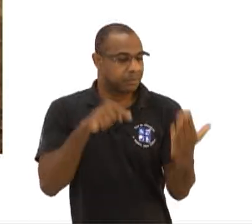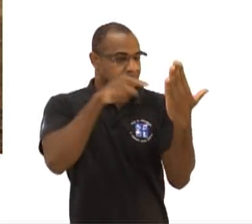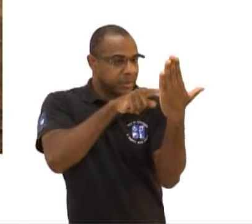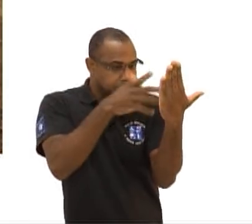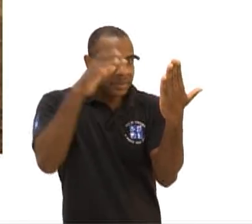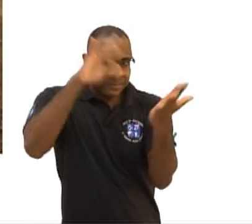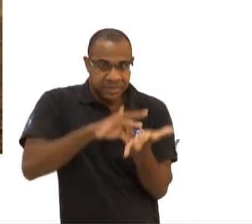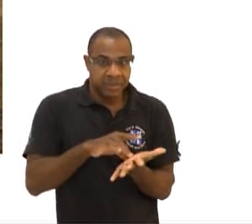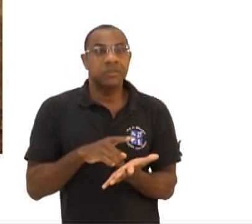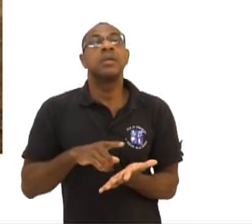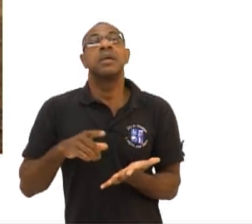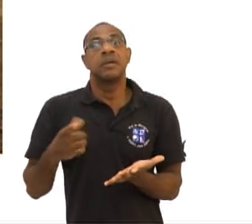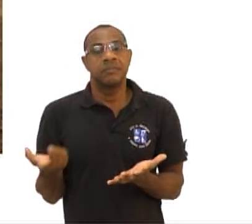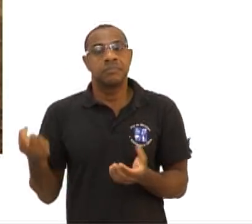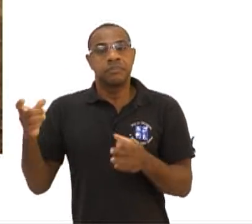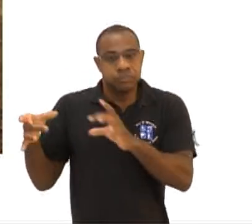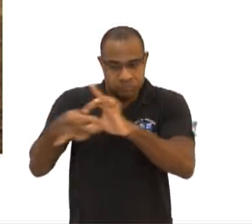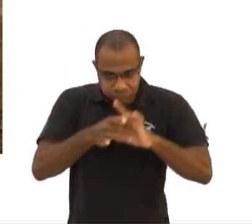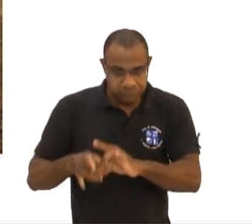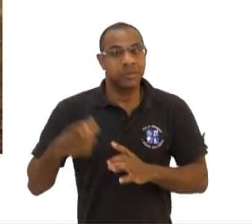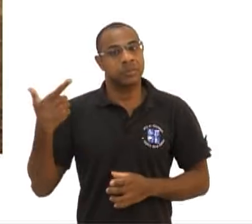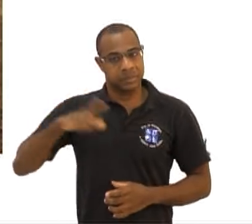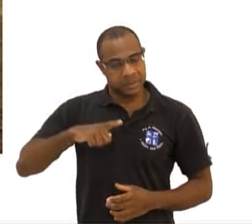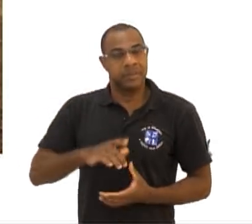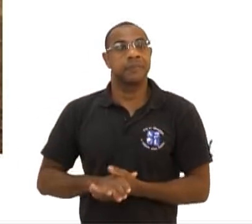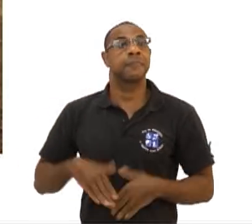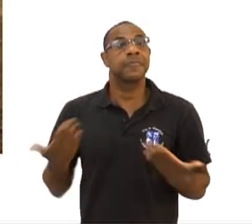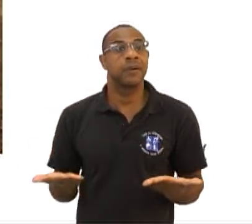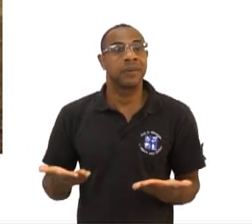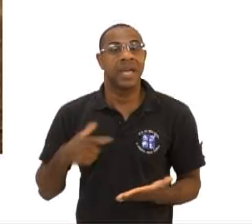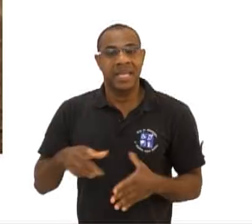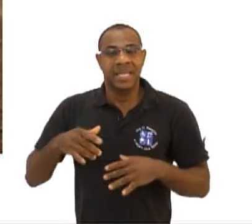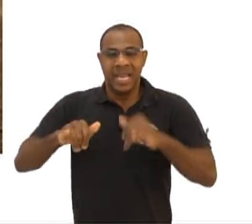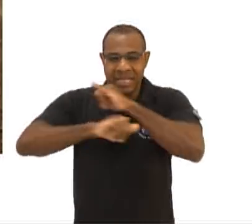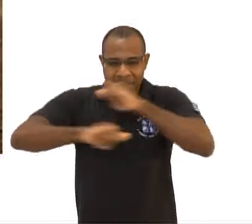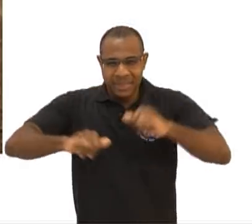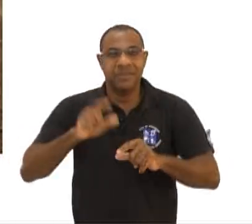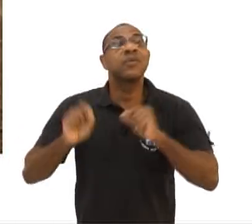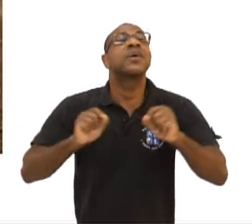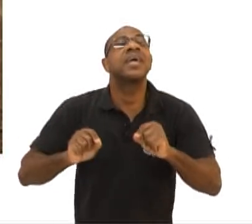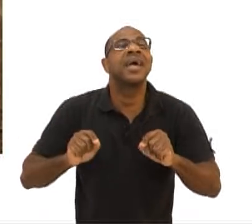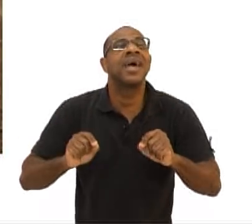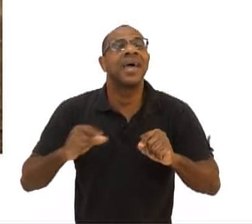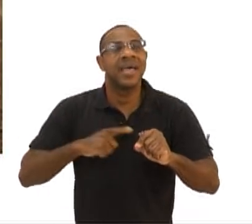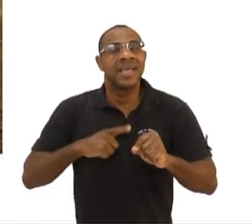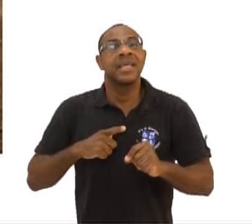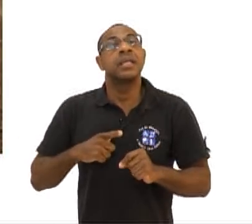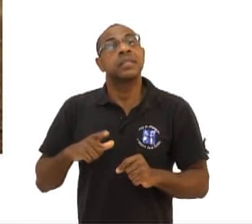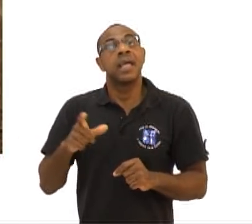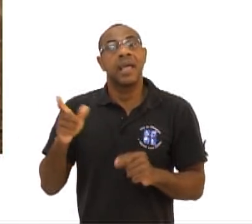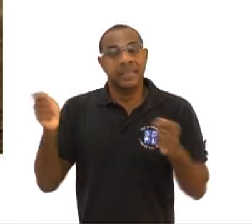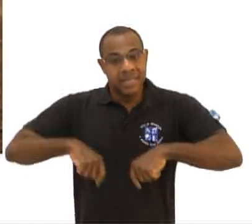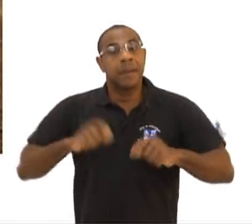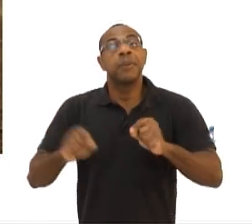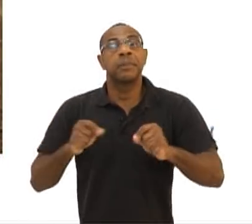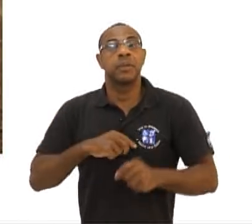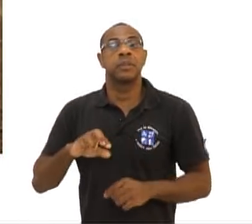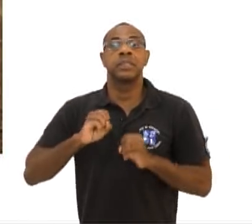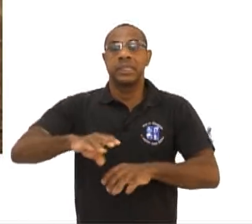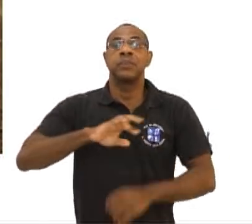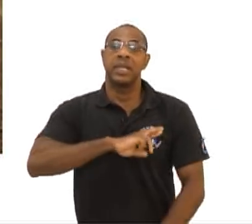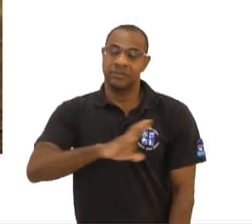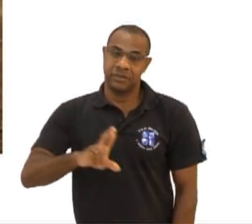verdade novamente reunido. E essa bonita mensagem das tradições iorubá também serve para o ensino